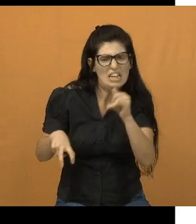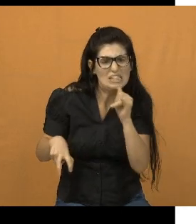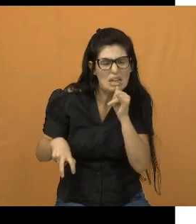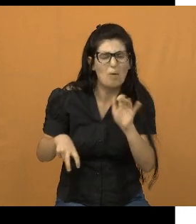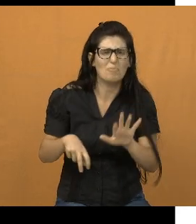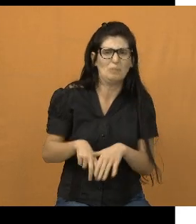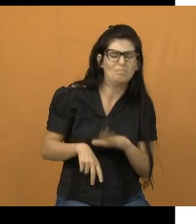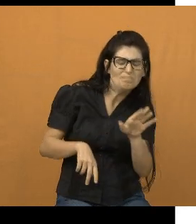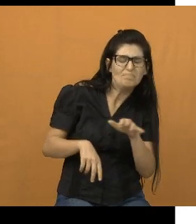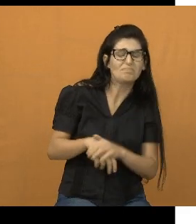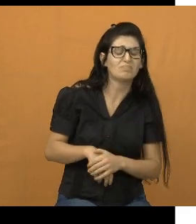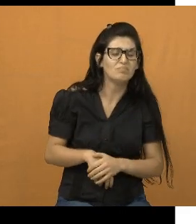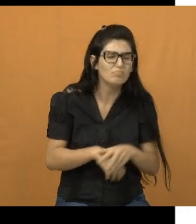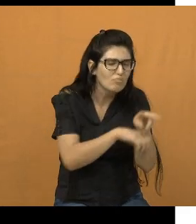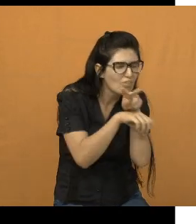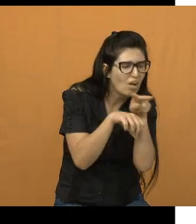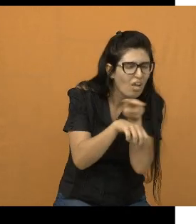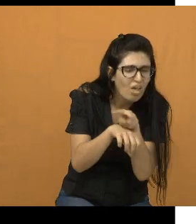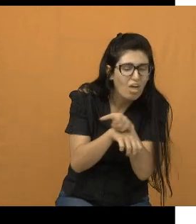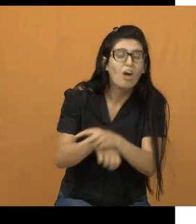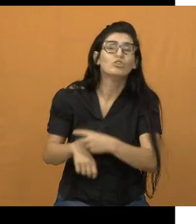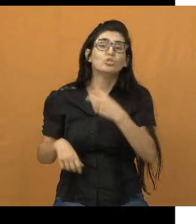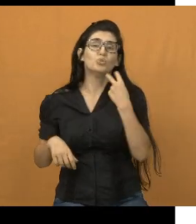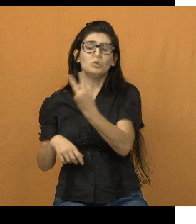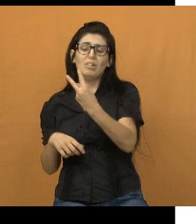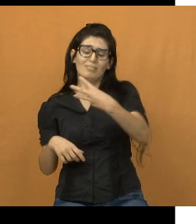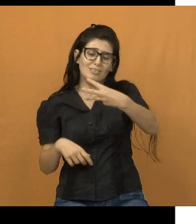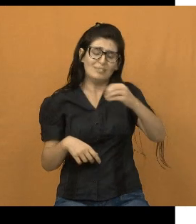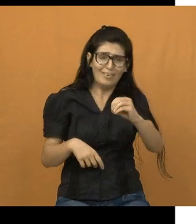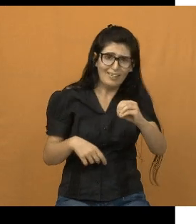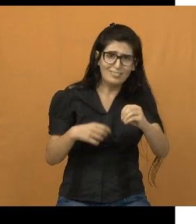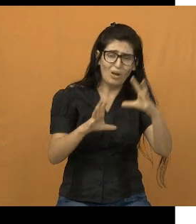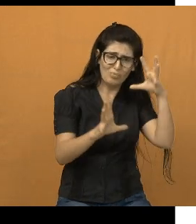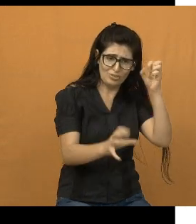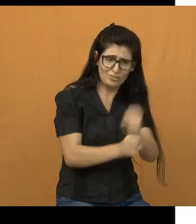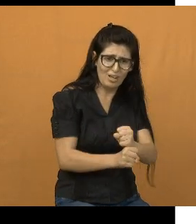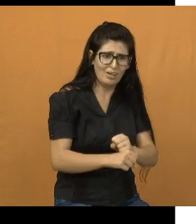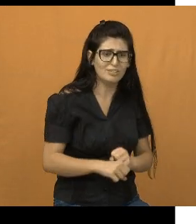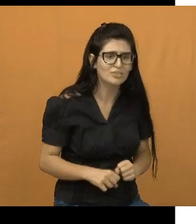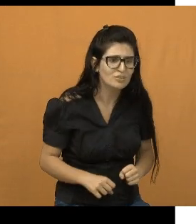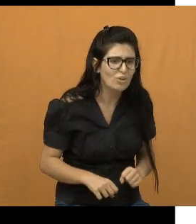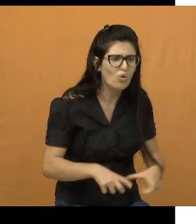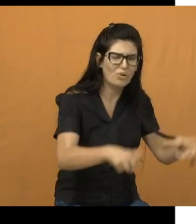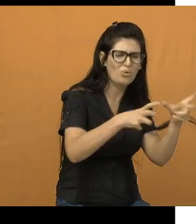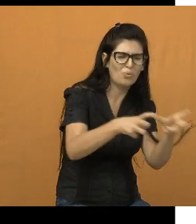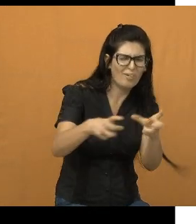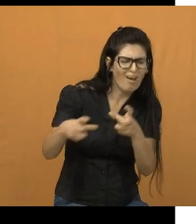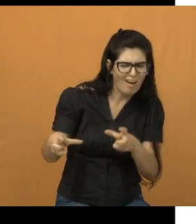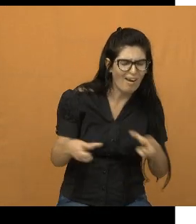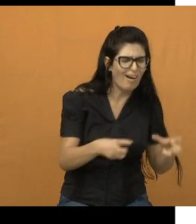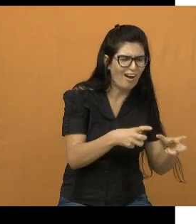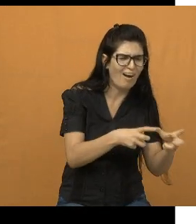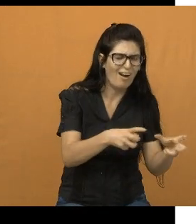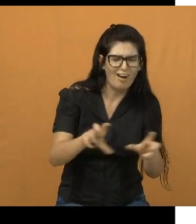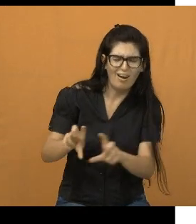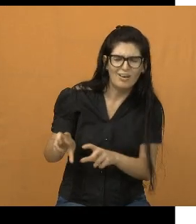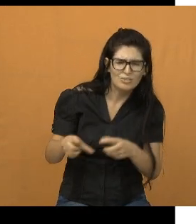foram realizadas 230, imóveis e áreas vistoriadas